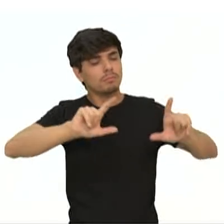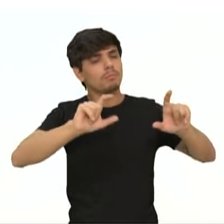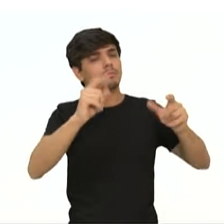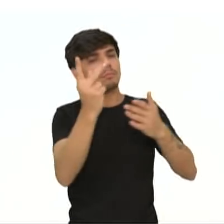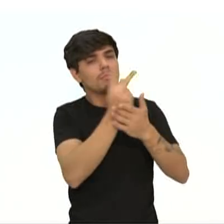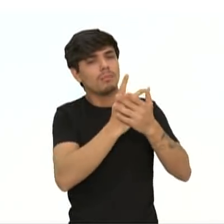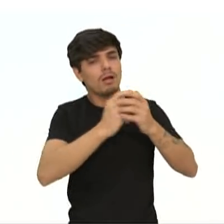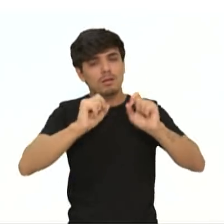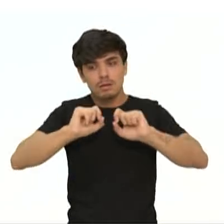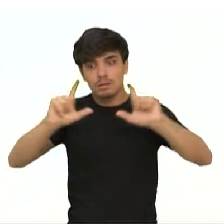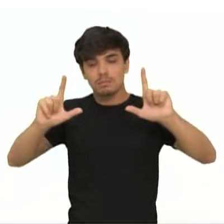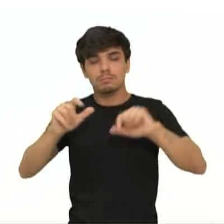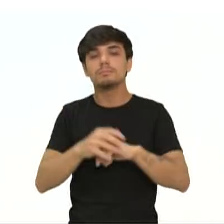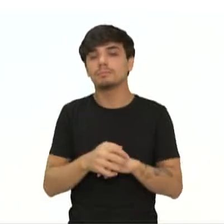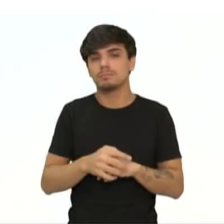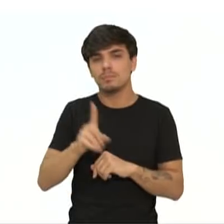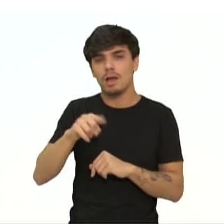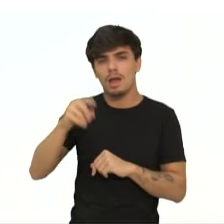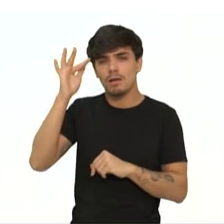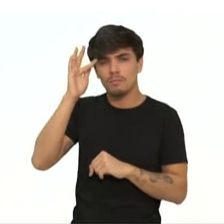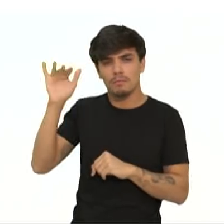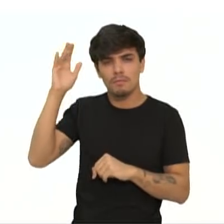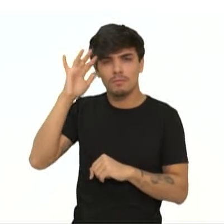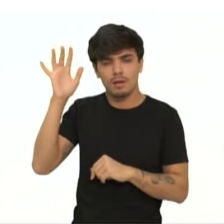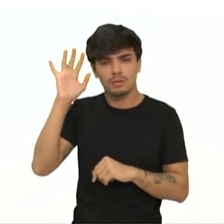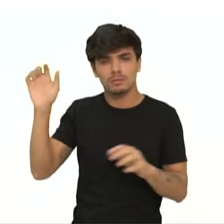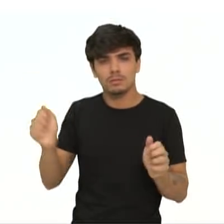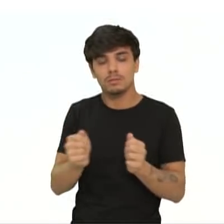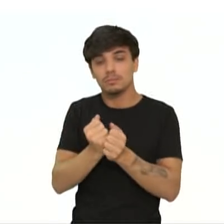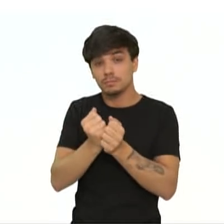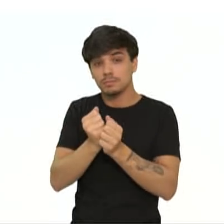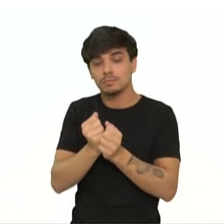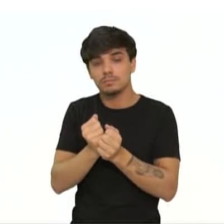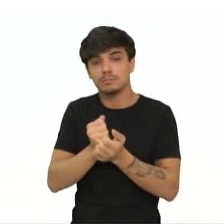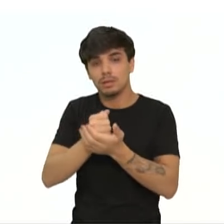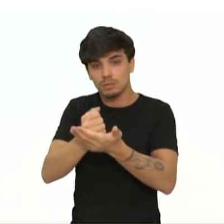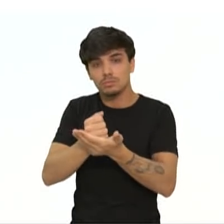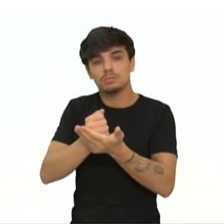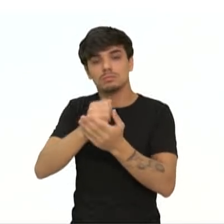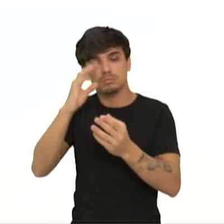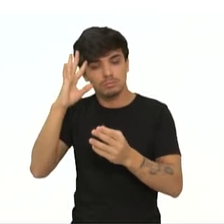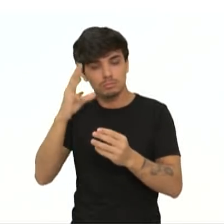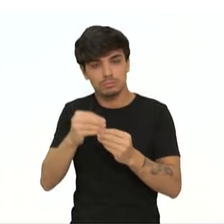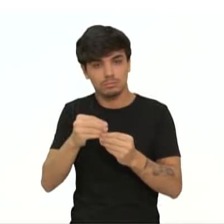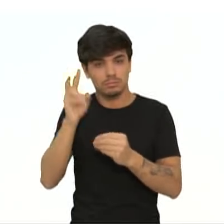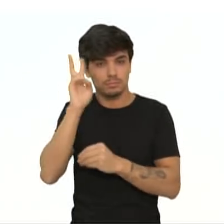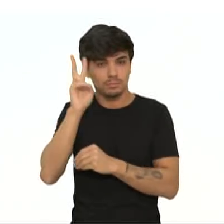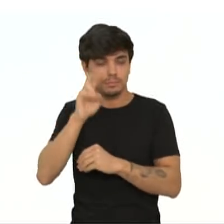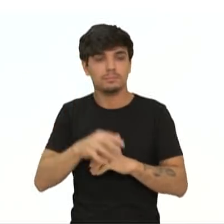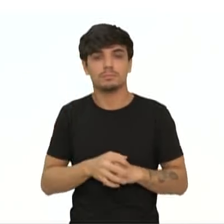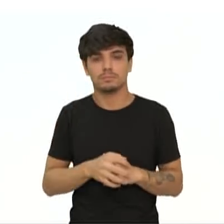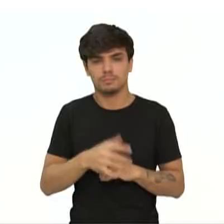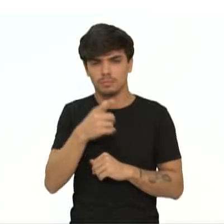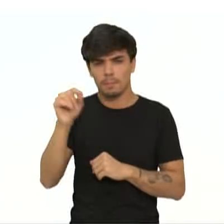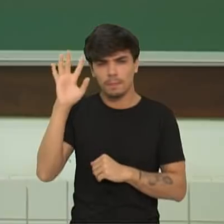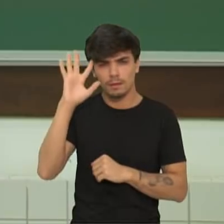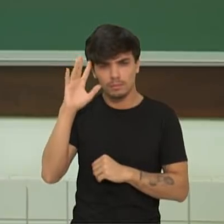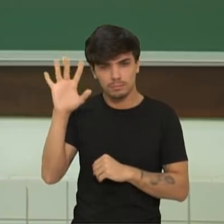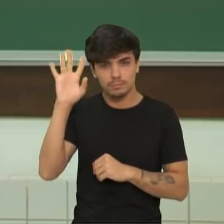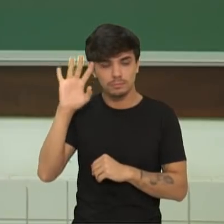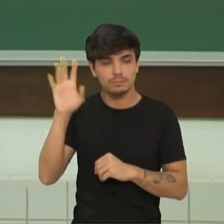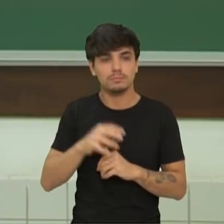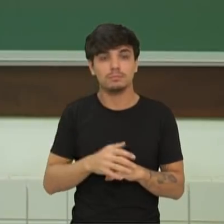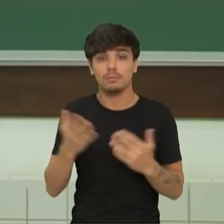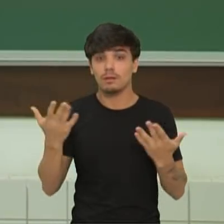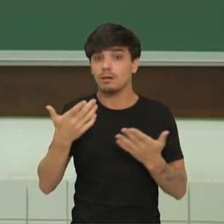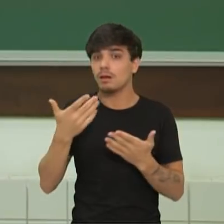porém, será que a ficção auxilia na compreensão da nossa história? Vamos refletir? Olha, toda aula